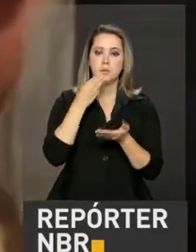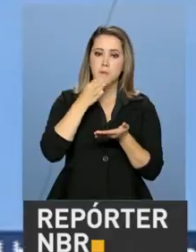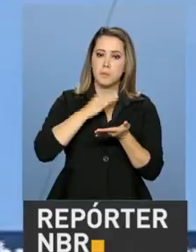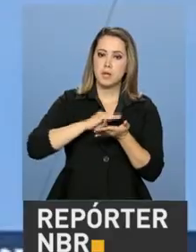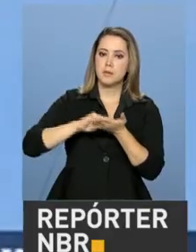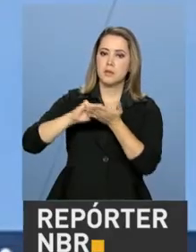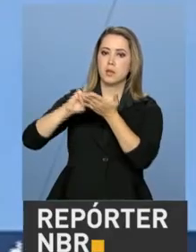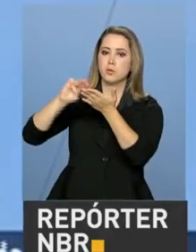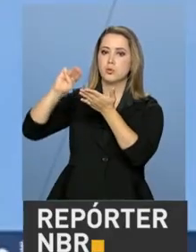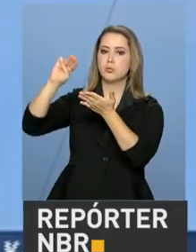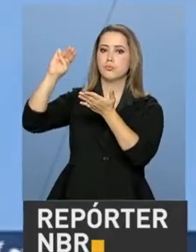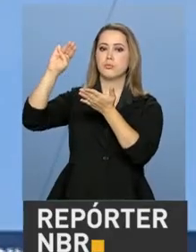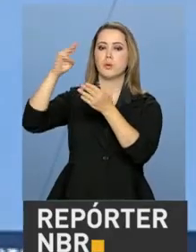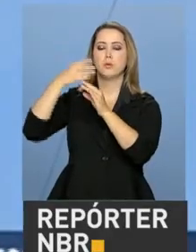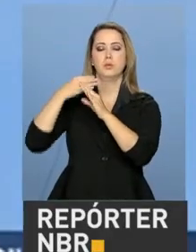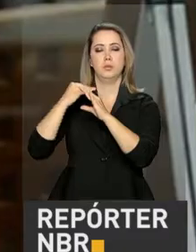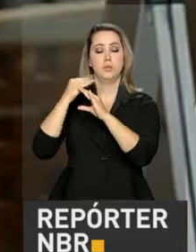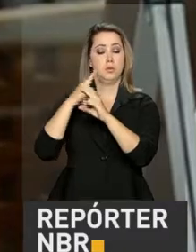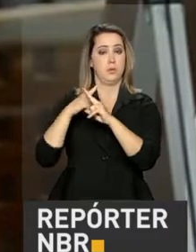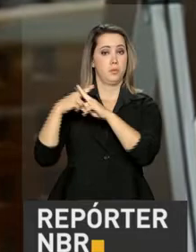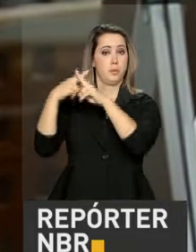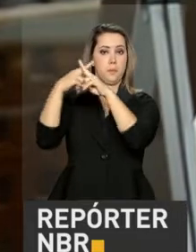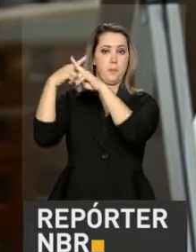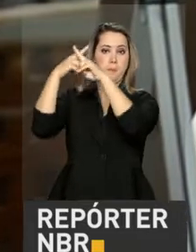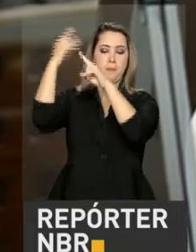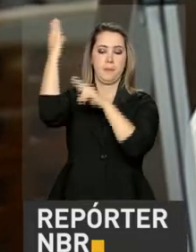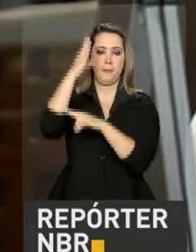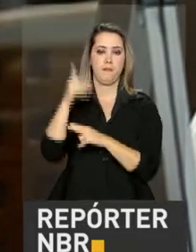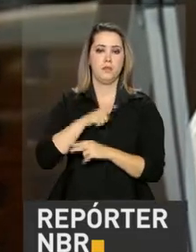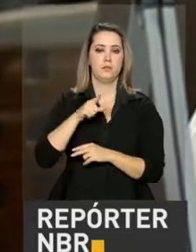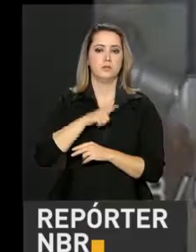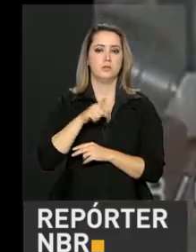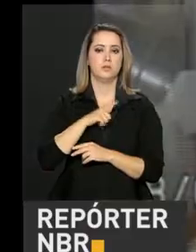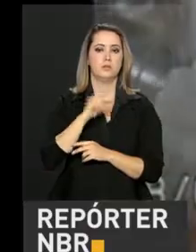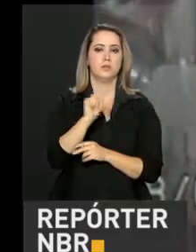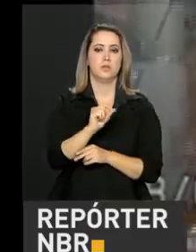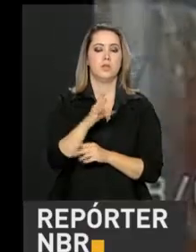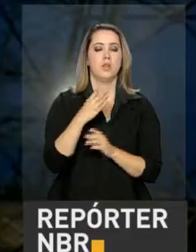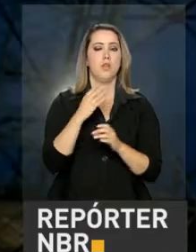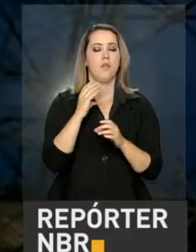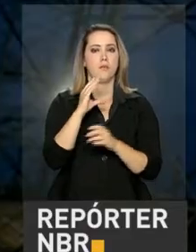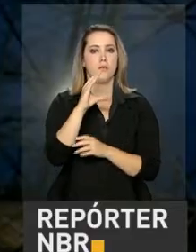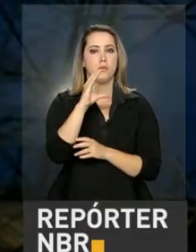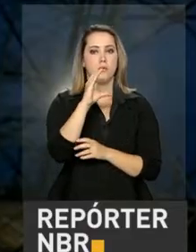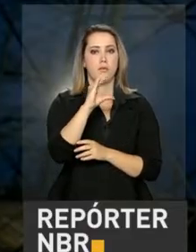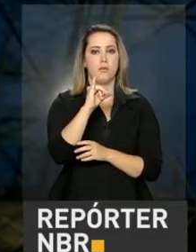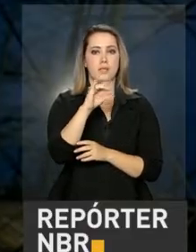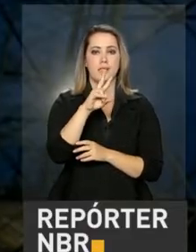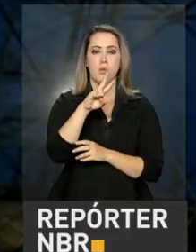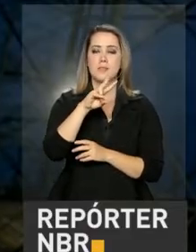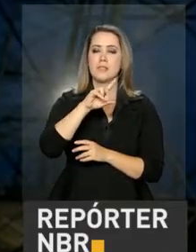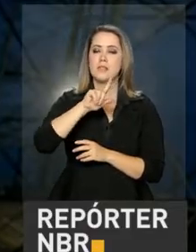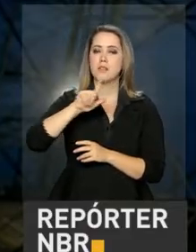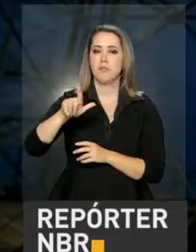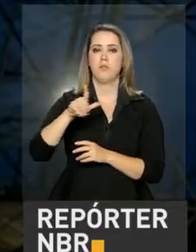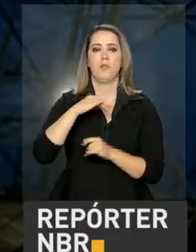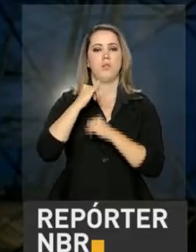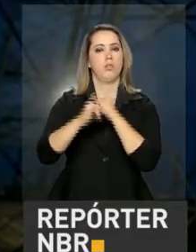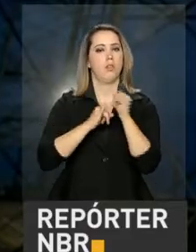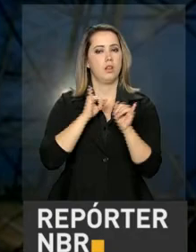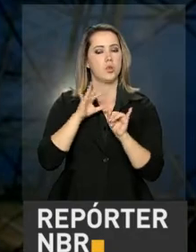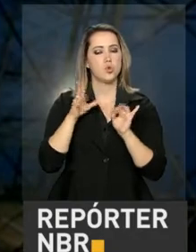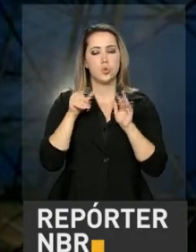criptografada do satélite brasileiro. O equipamento terá uma função civil de levar a banda larga a todo o território